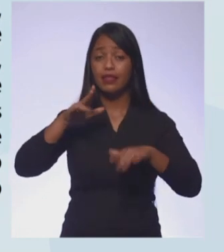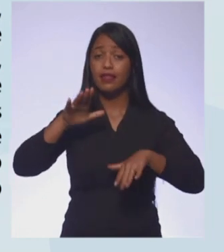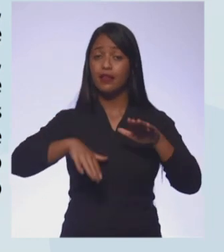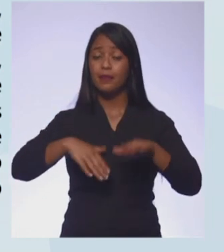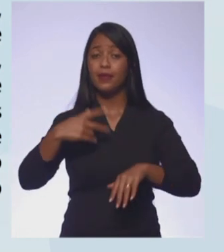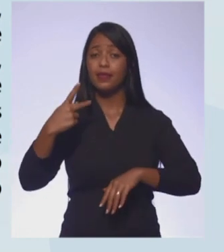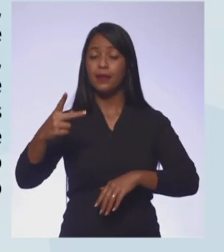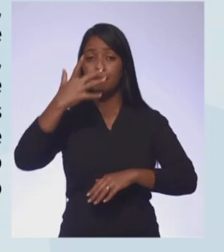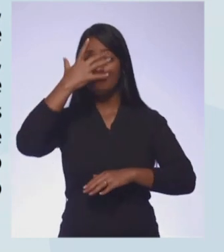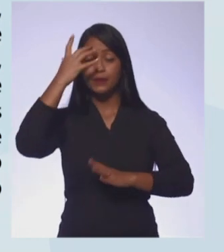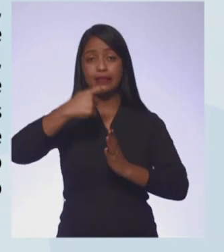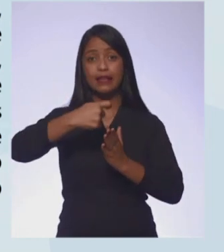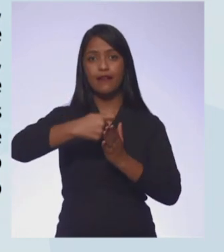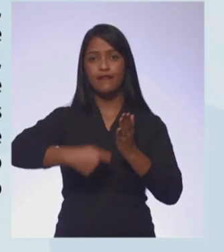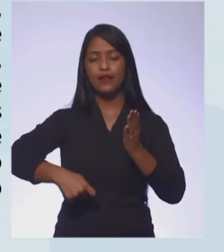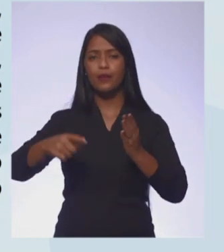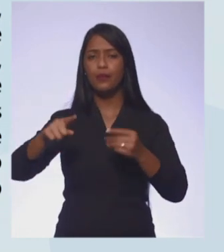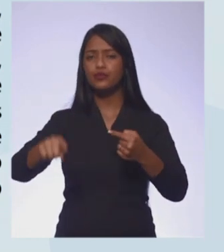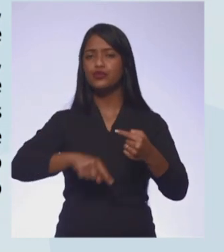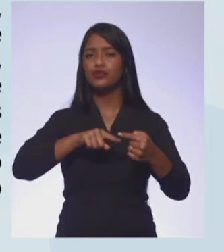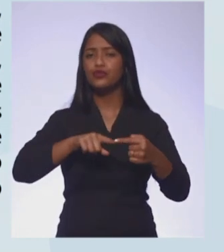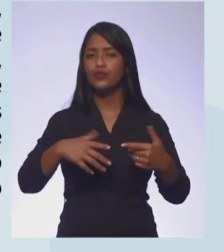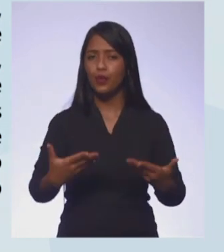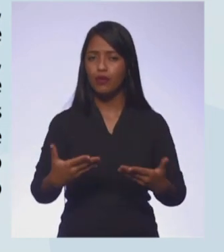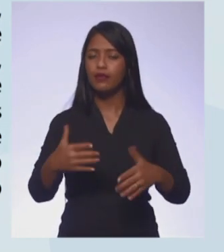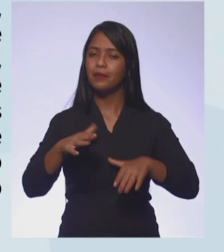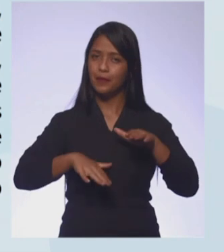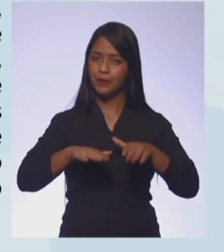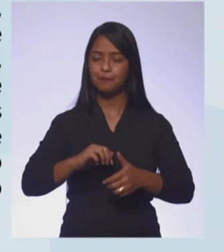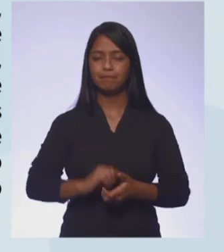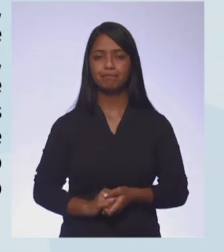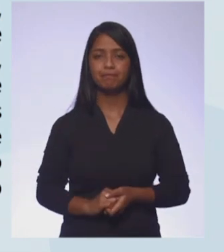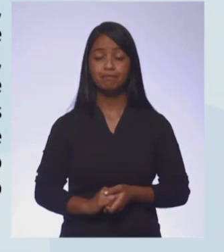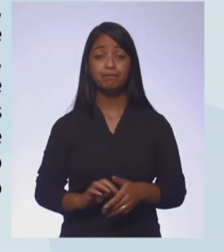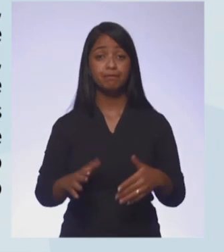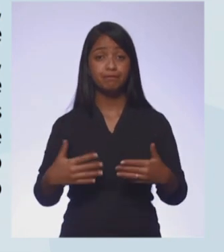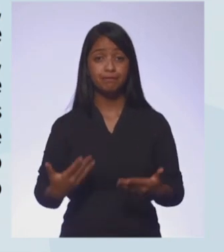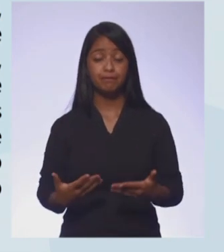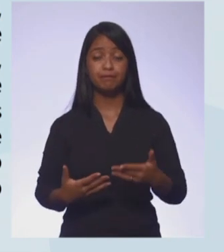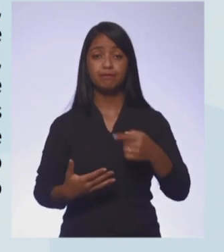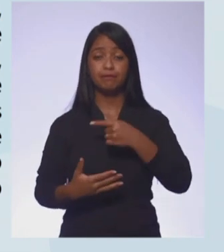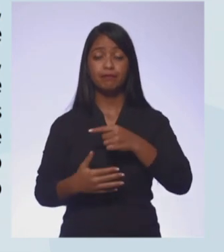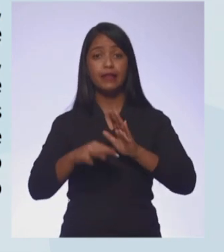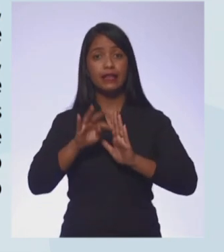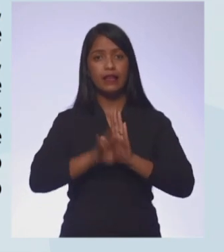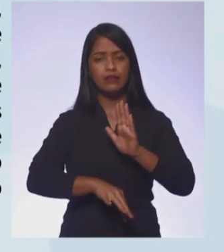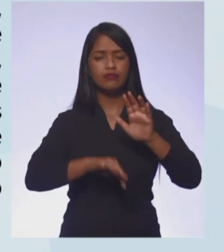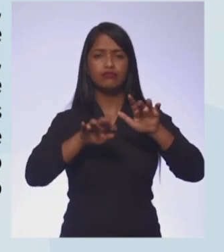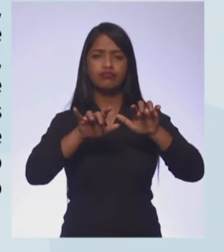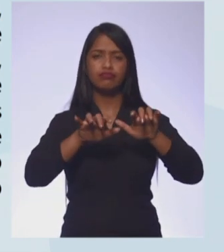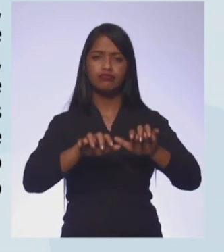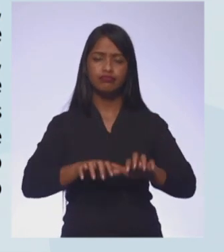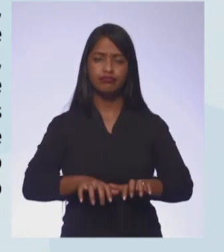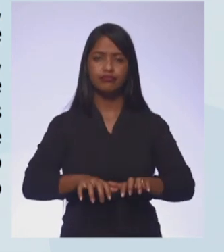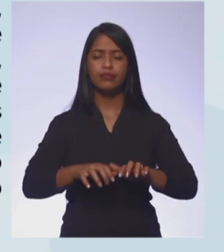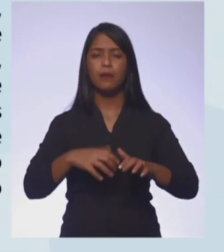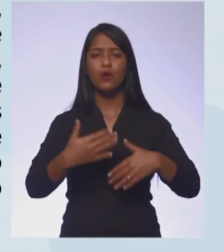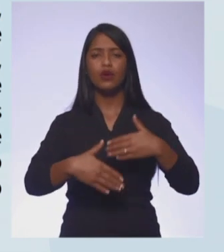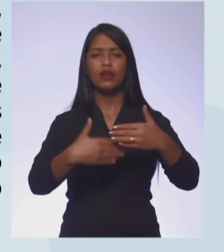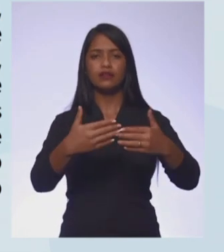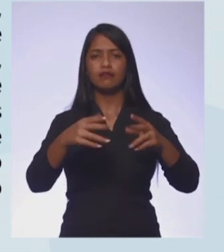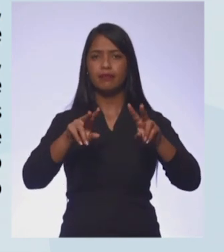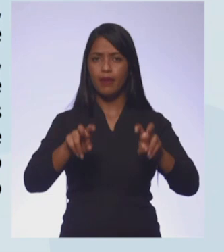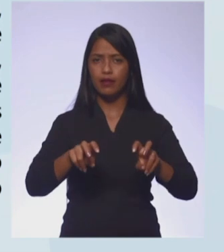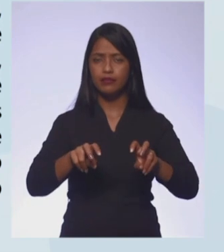tá? Ressalta-se que esse processo de encadeamento, ou seja, de progressão temática, produz a chamada